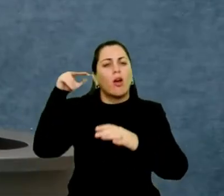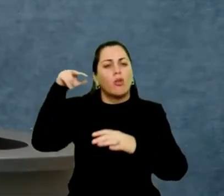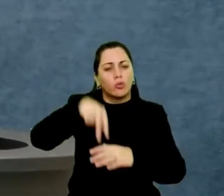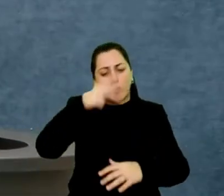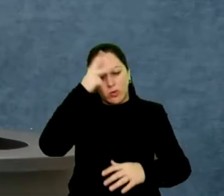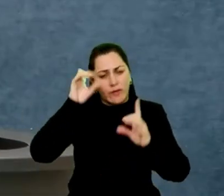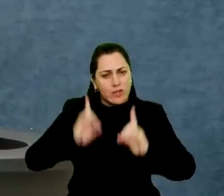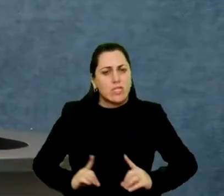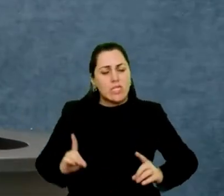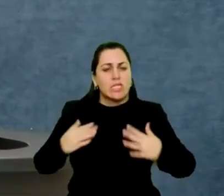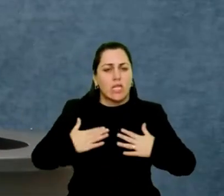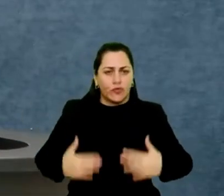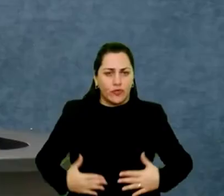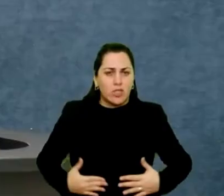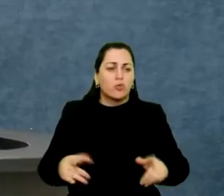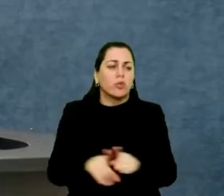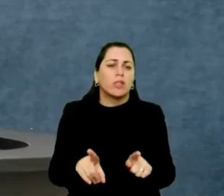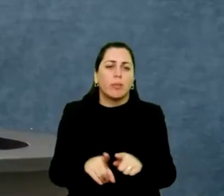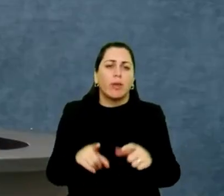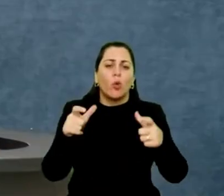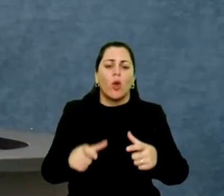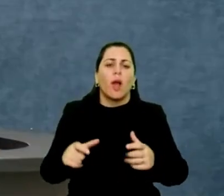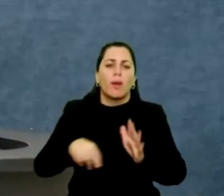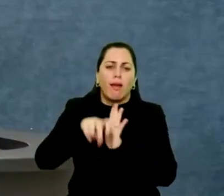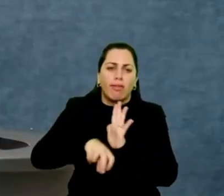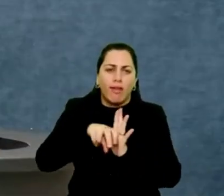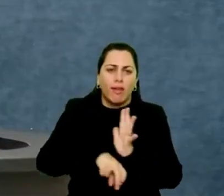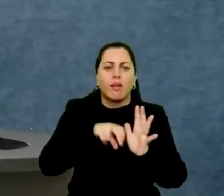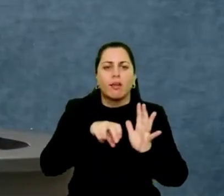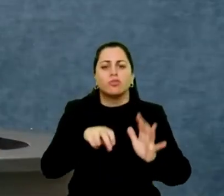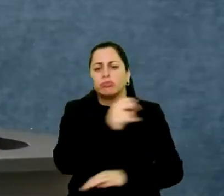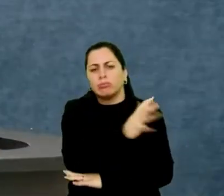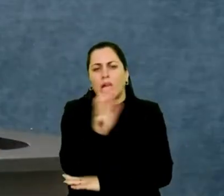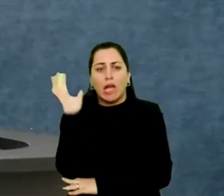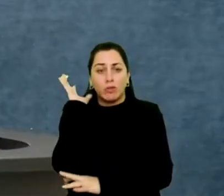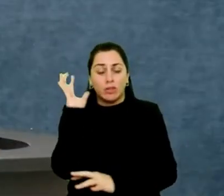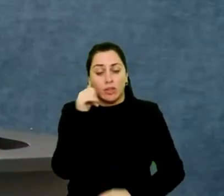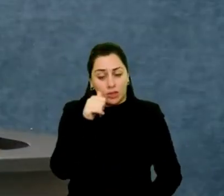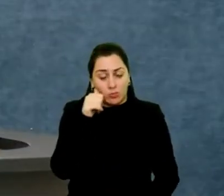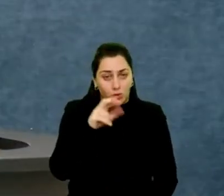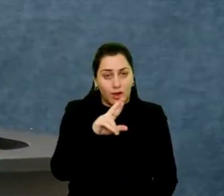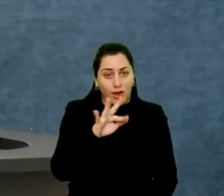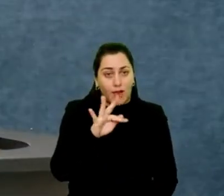físico, rampa para cadeirante, arborismo. E sabe o que é o bacana? A Rafaela apresentou esse